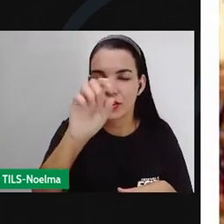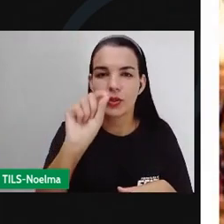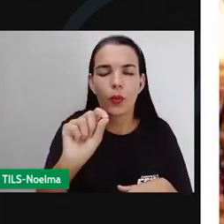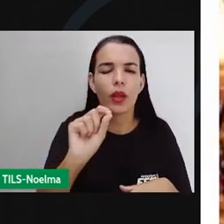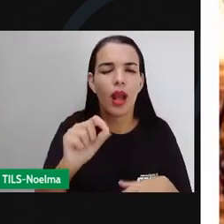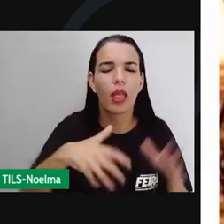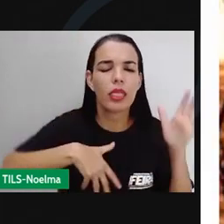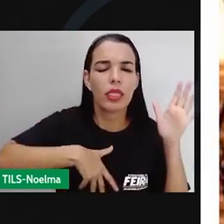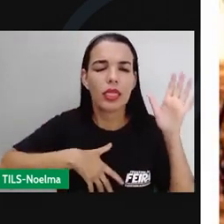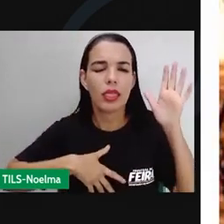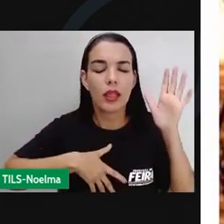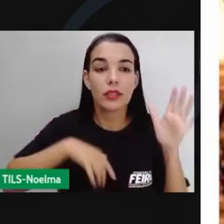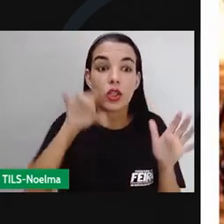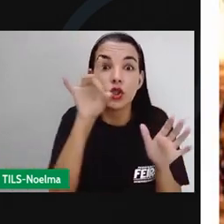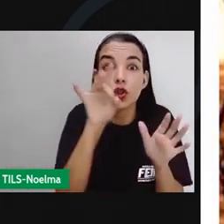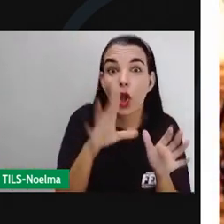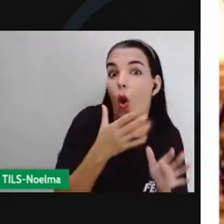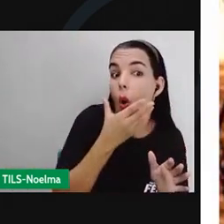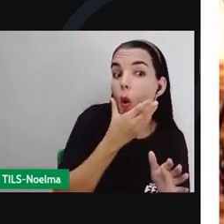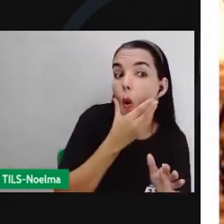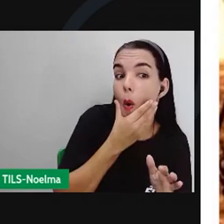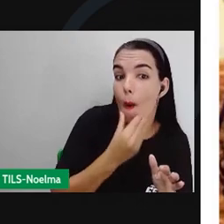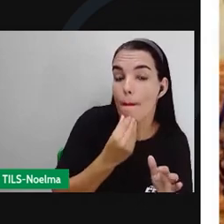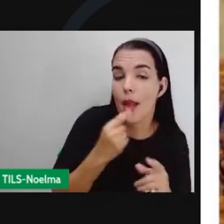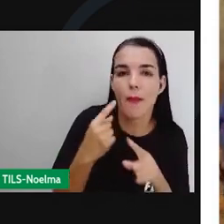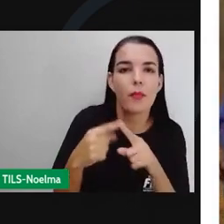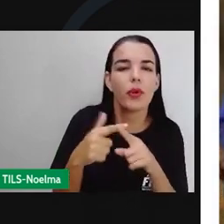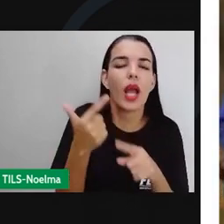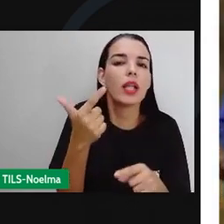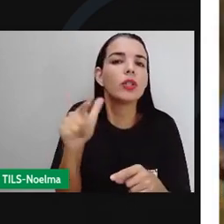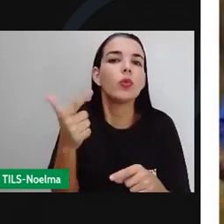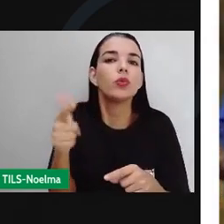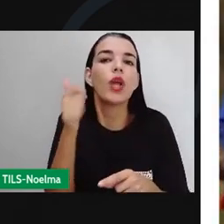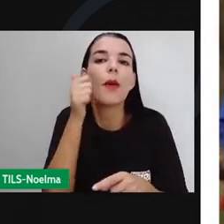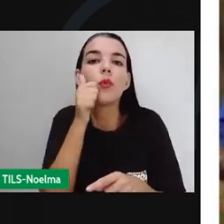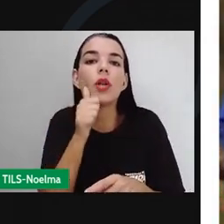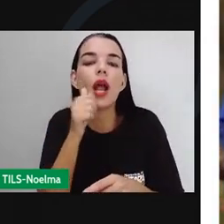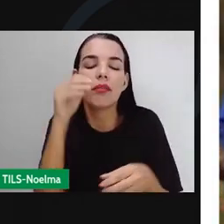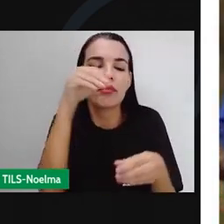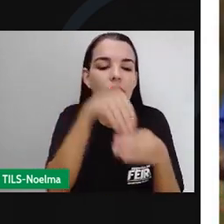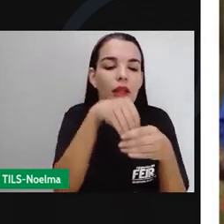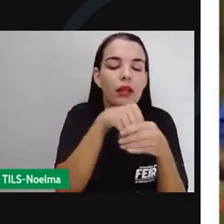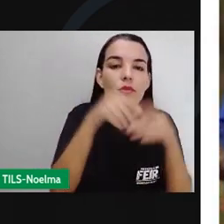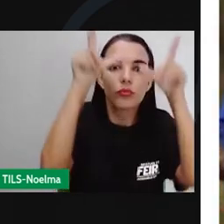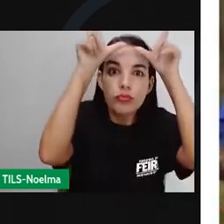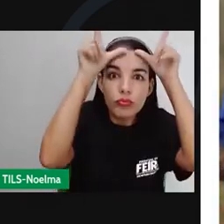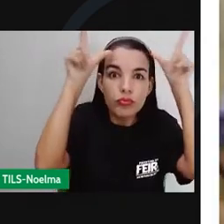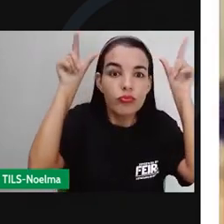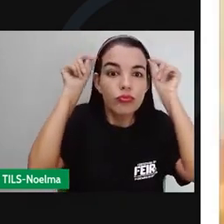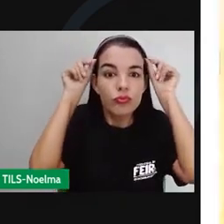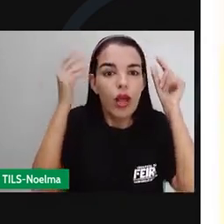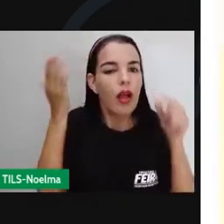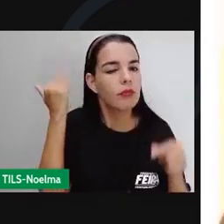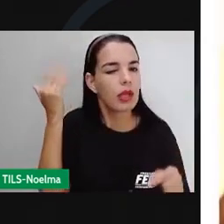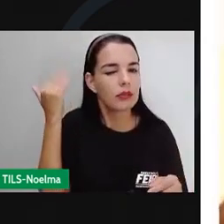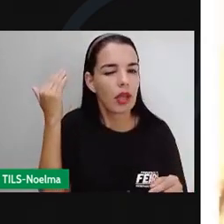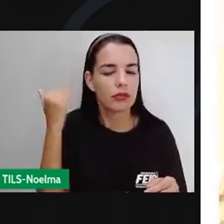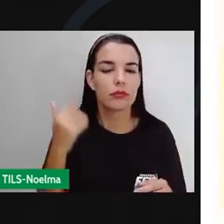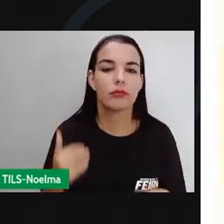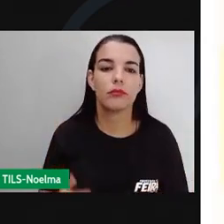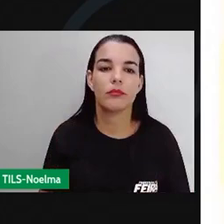genuinamente masculina, até porque não existiam mulheres no cangaço naquele tempo. Ave